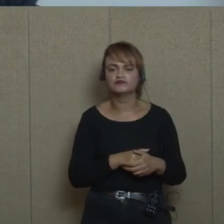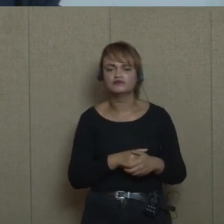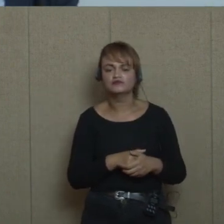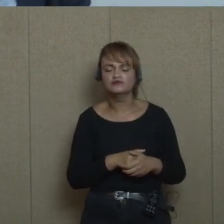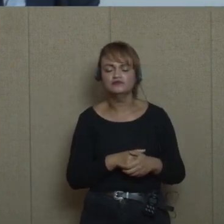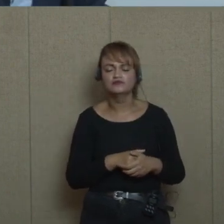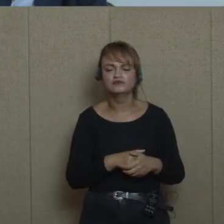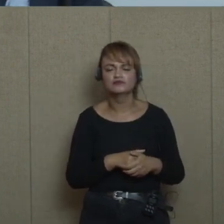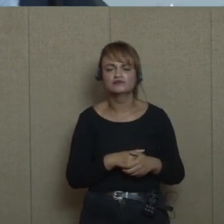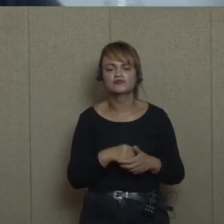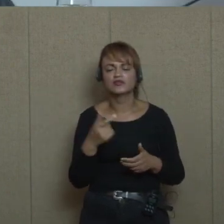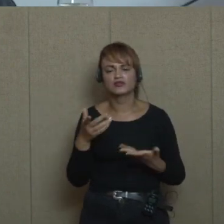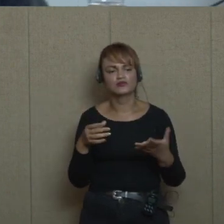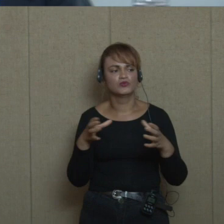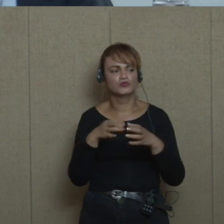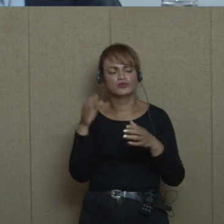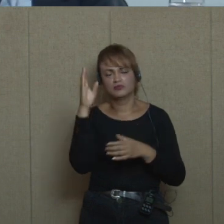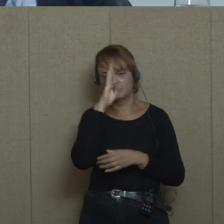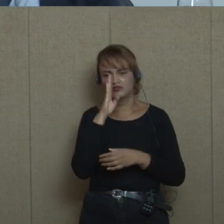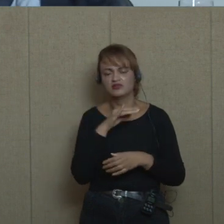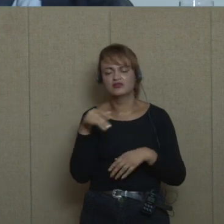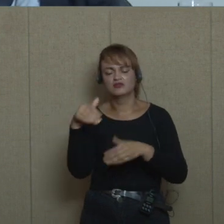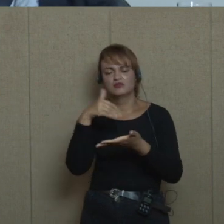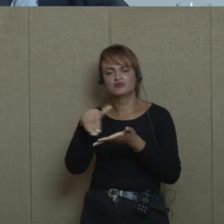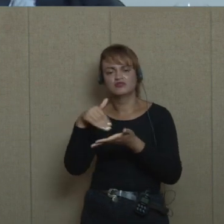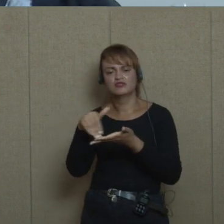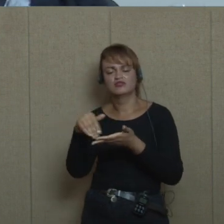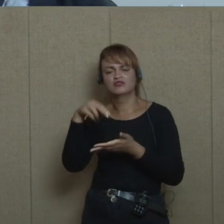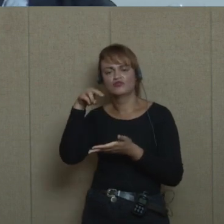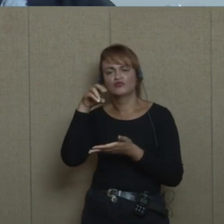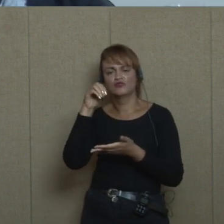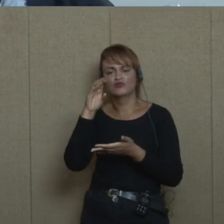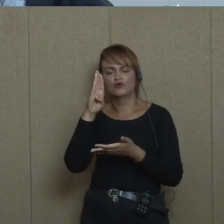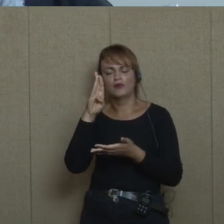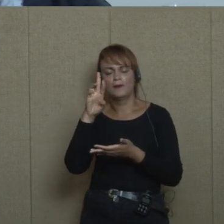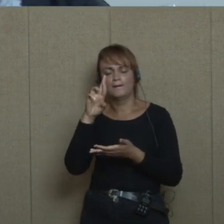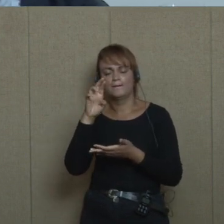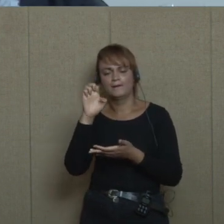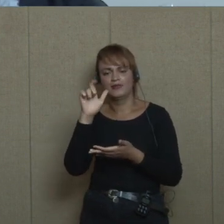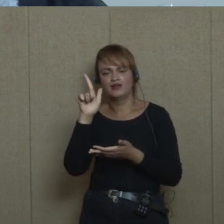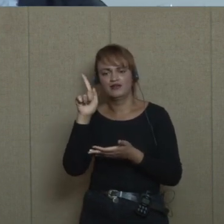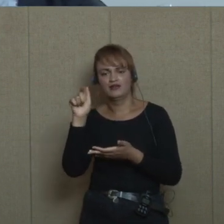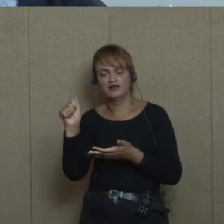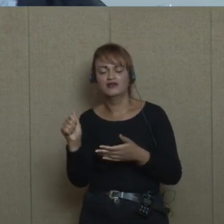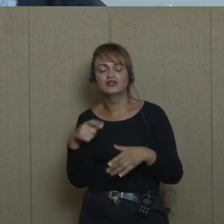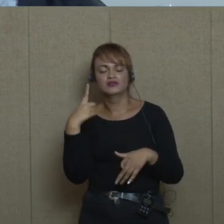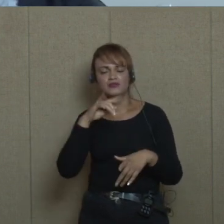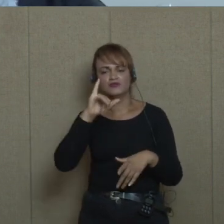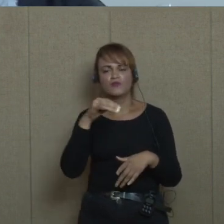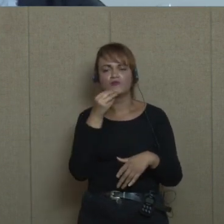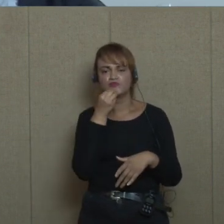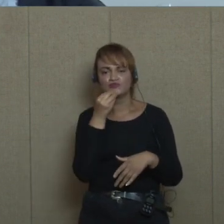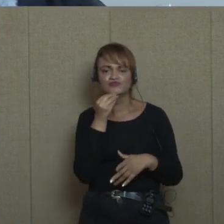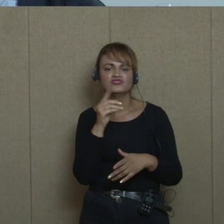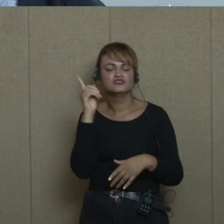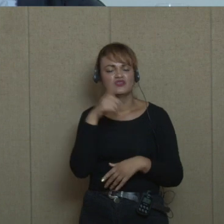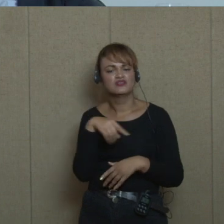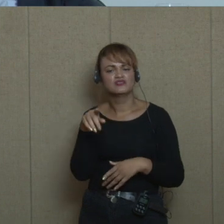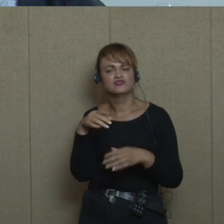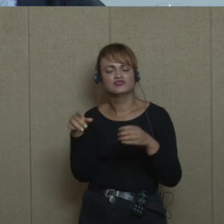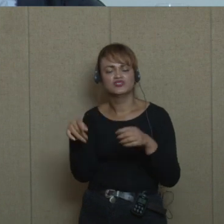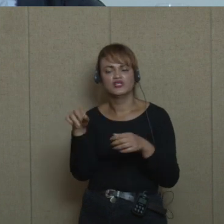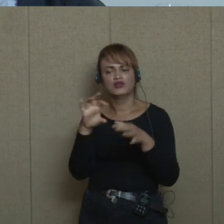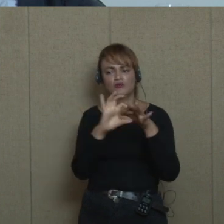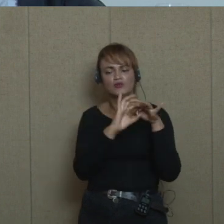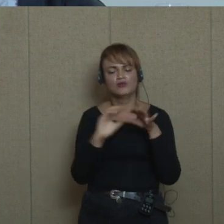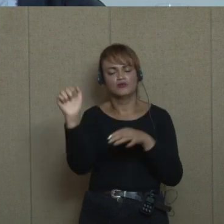pelo lado brasileiro e pelo secretário da Nóbrega, e também essa oportunidade para nós, por parte da União Europeia, ter